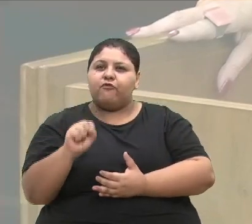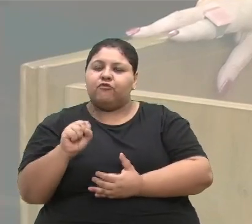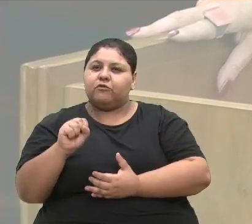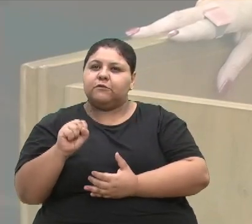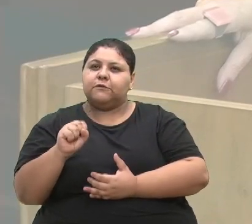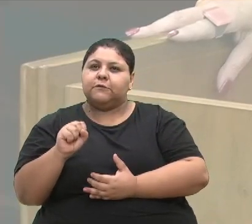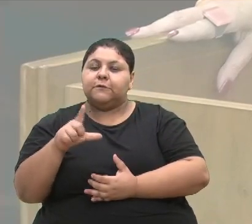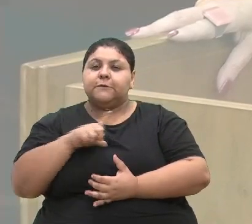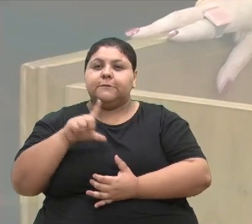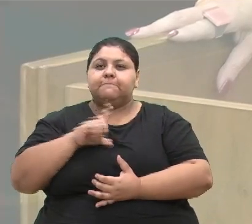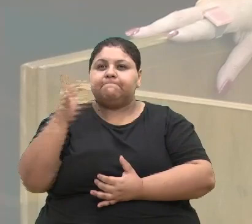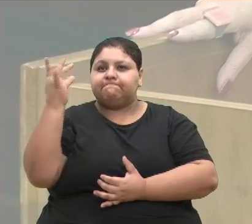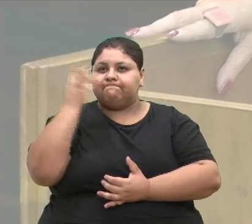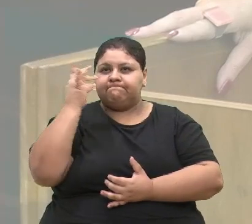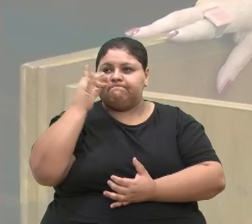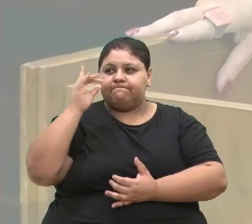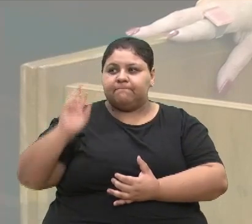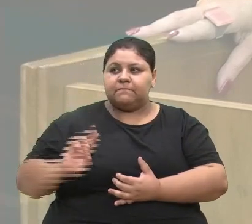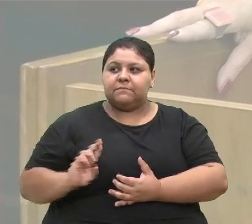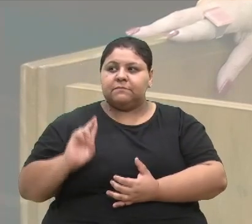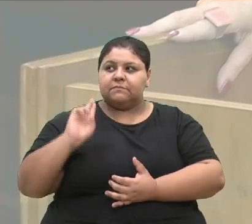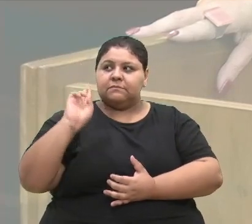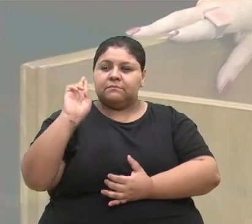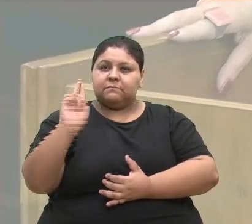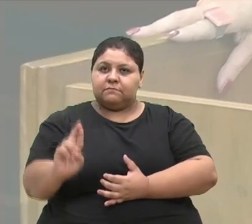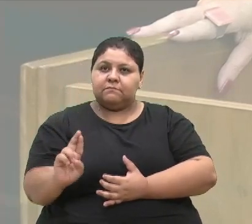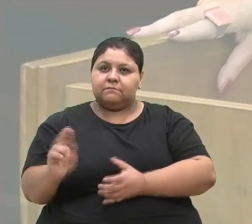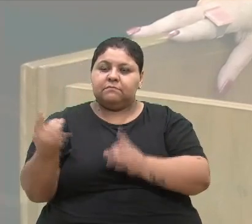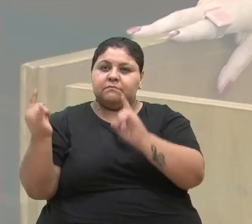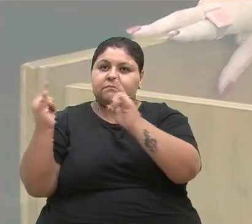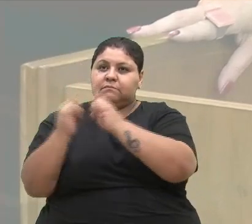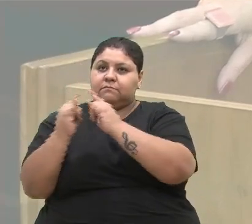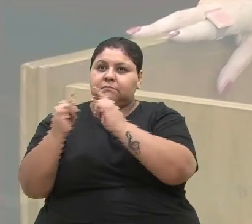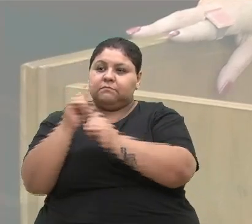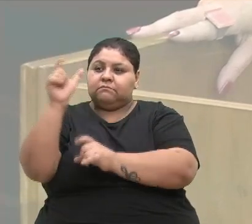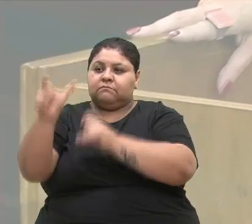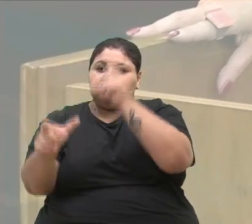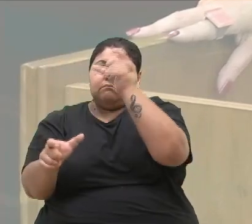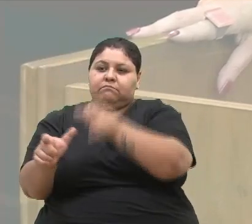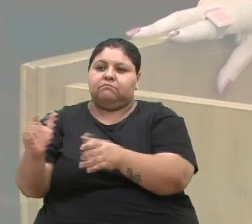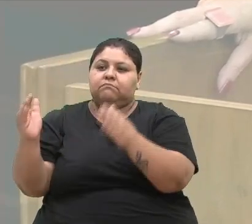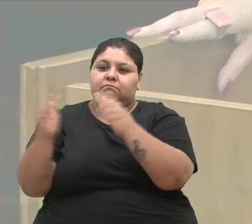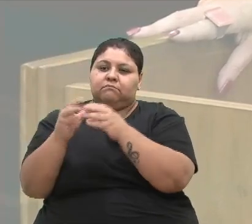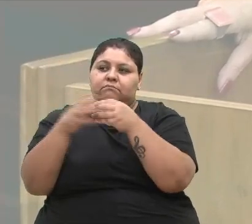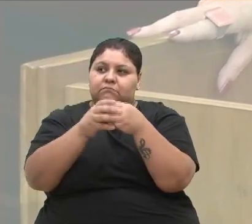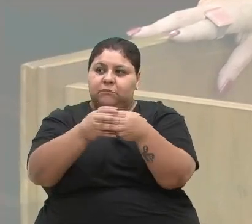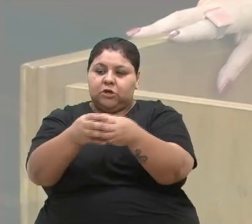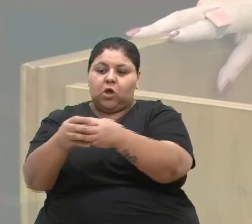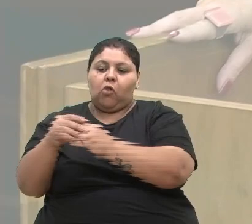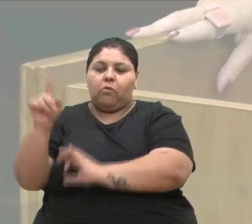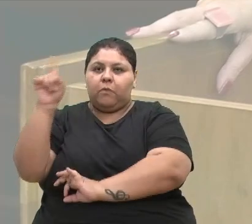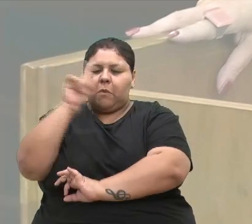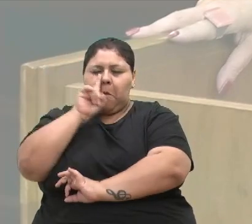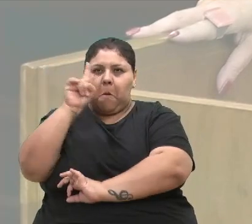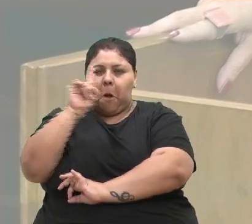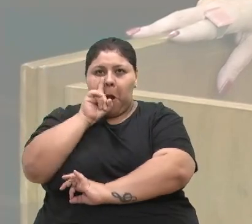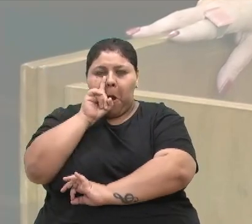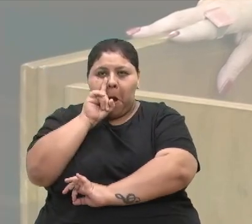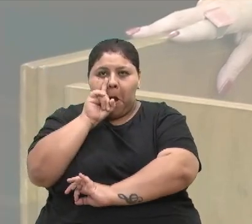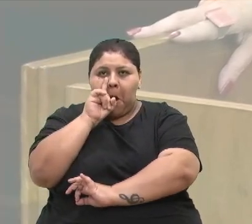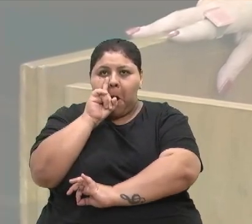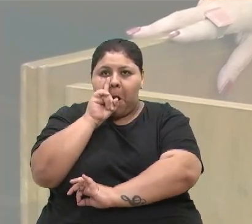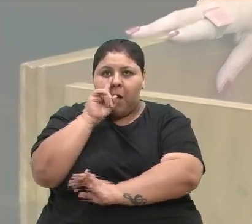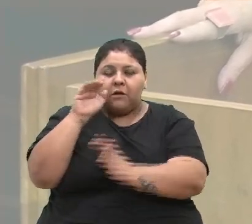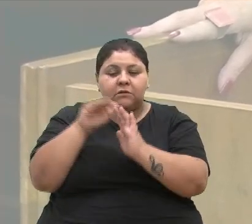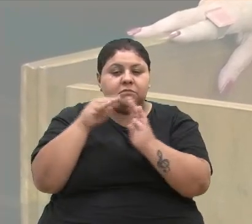Estiveram presentes aqui representantes de associações de moradores, de clubes de mães, de